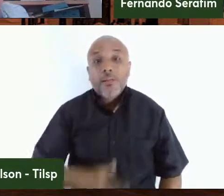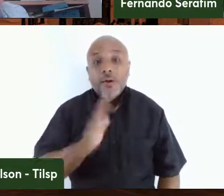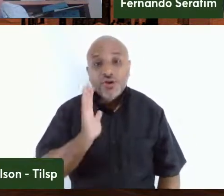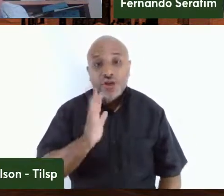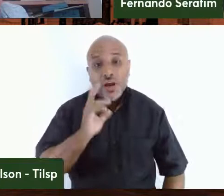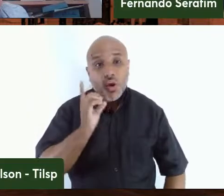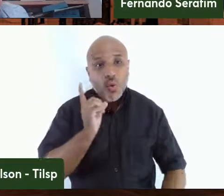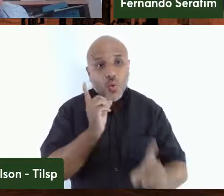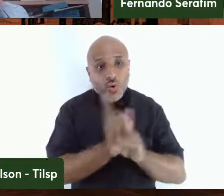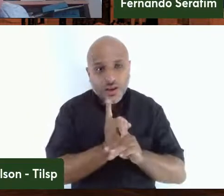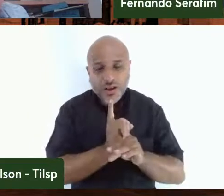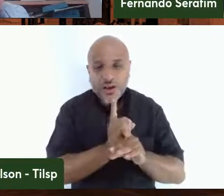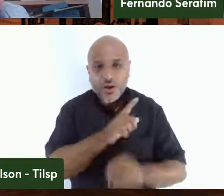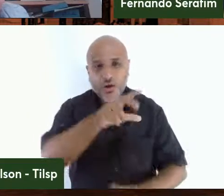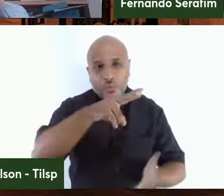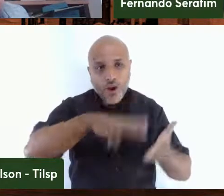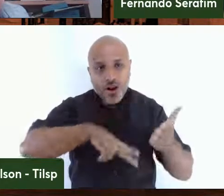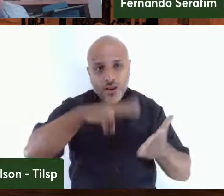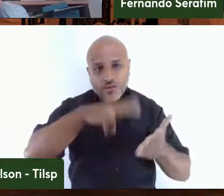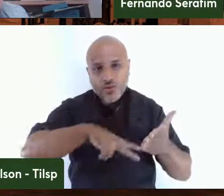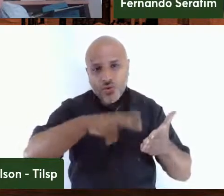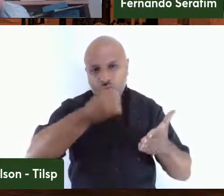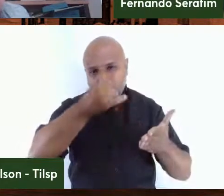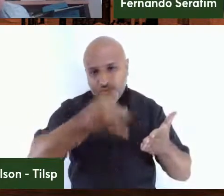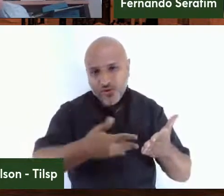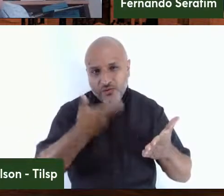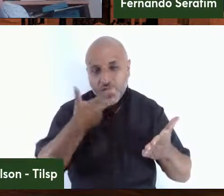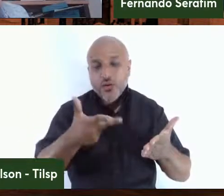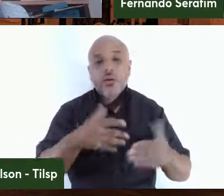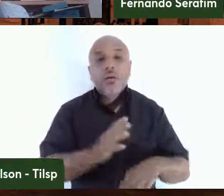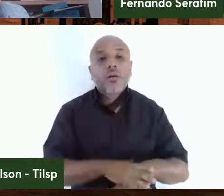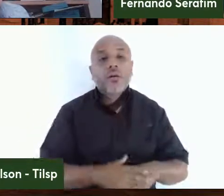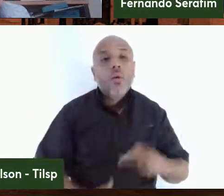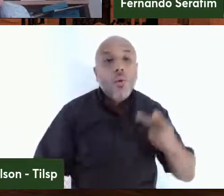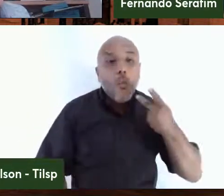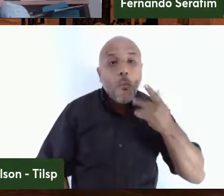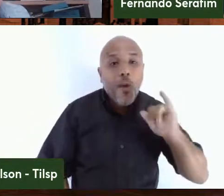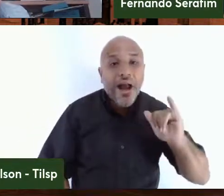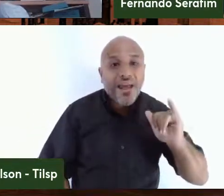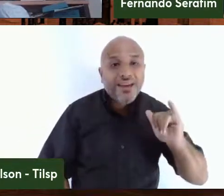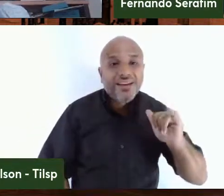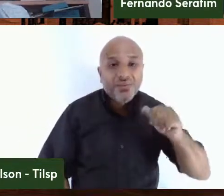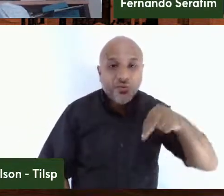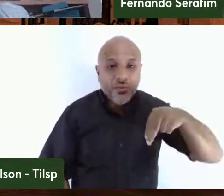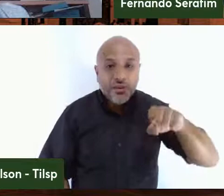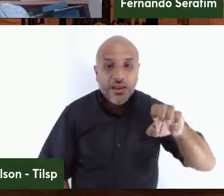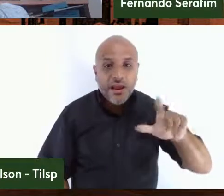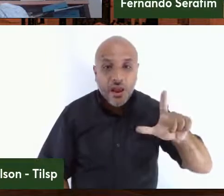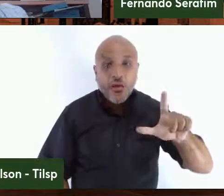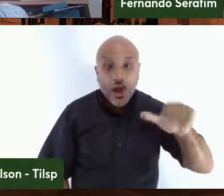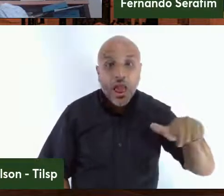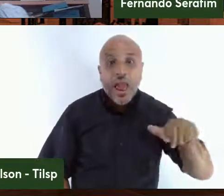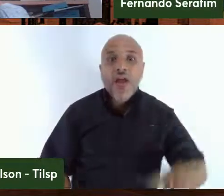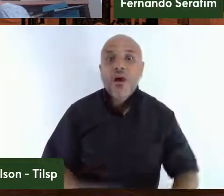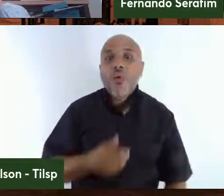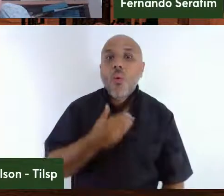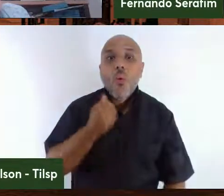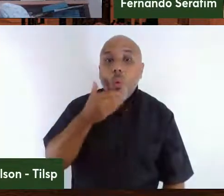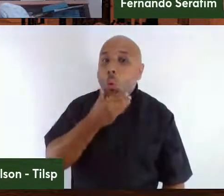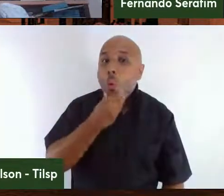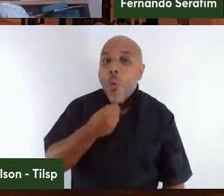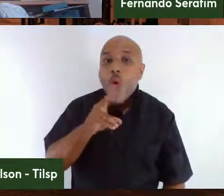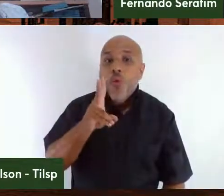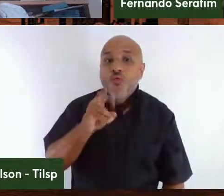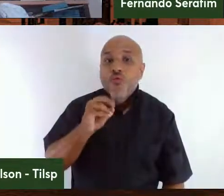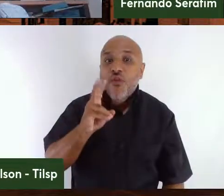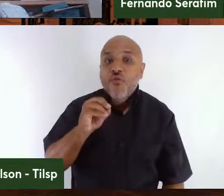me disse, vamos dizer, que me afirmou que o pai do Nael era o avô. Olha isso. Nossa,